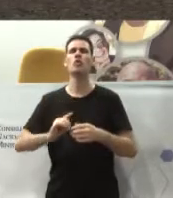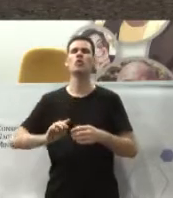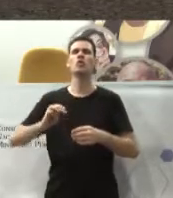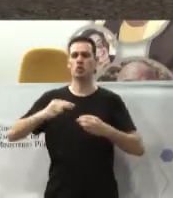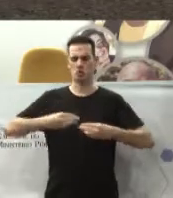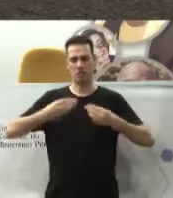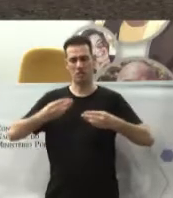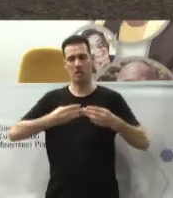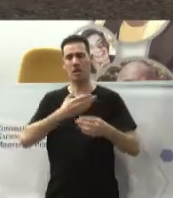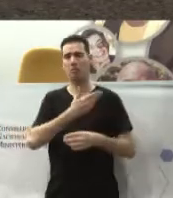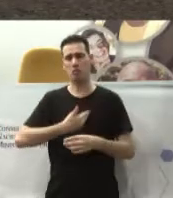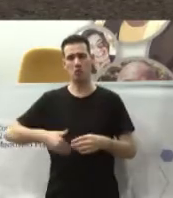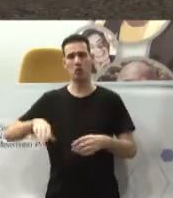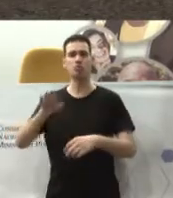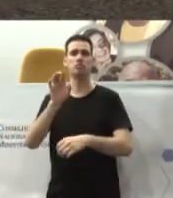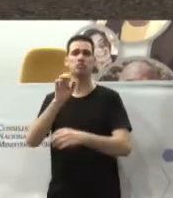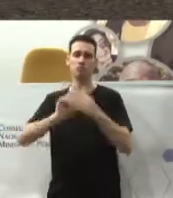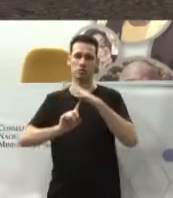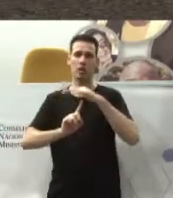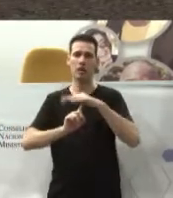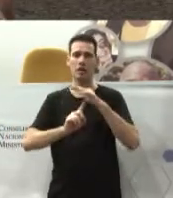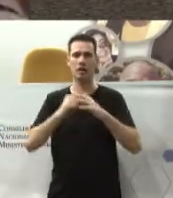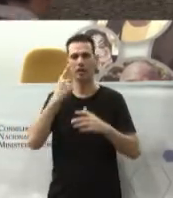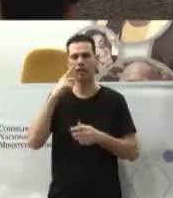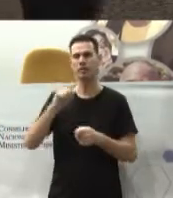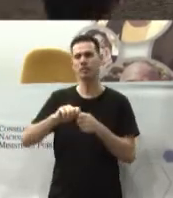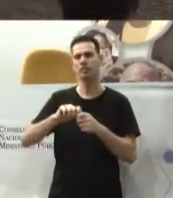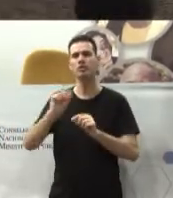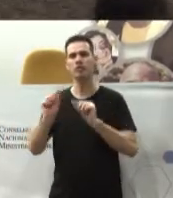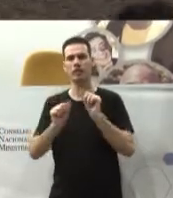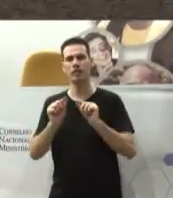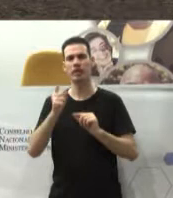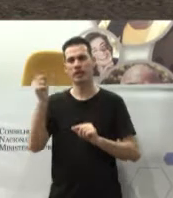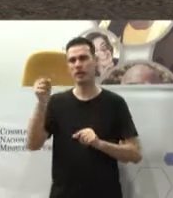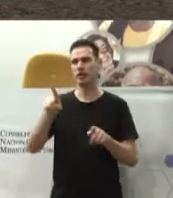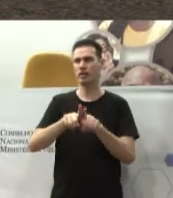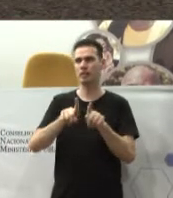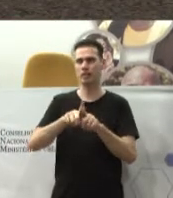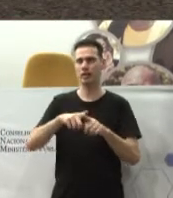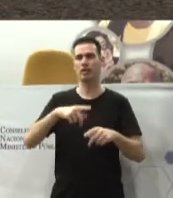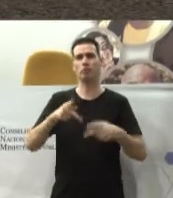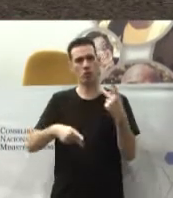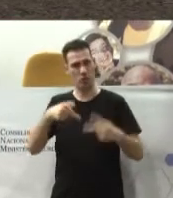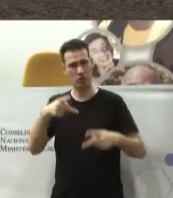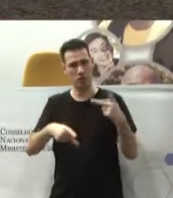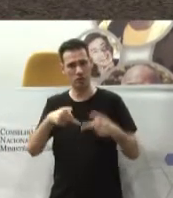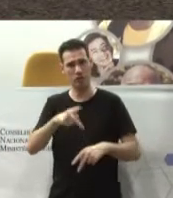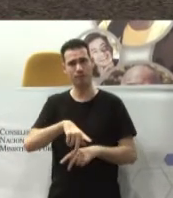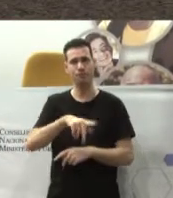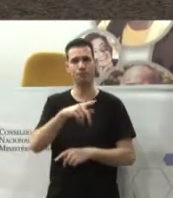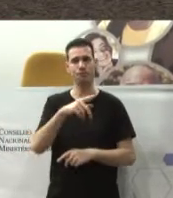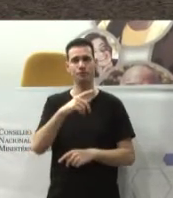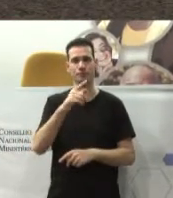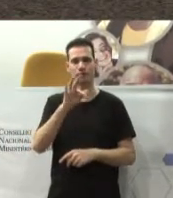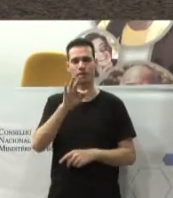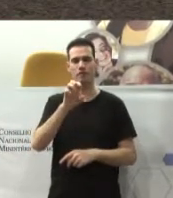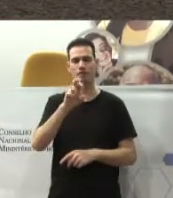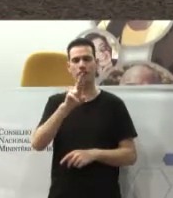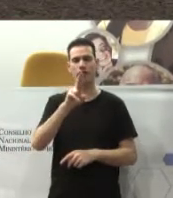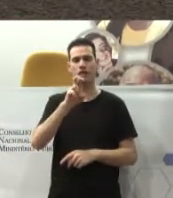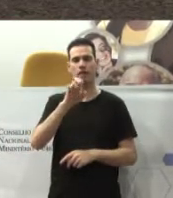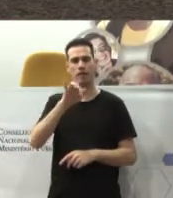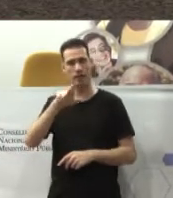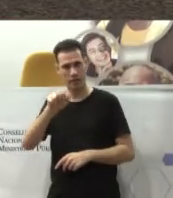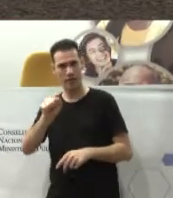foi suscitar à Procuradoria-Geral da República, e aqui nomeadamente ao procurador Odin Ferreira, essa preocupação, a dedução das nossas